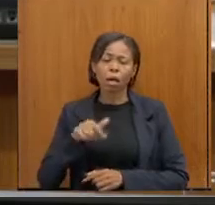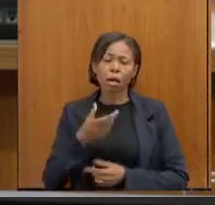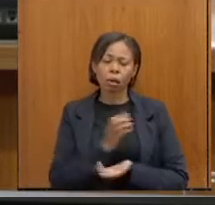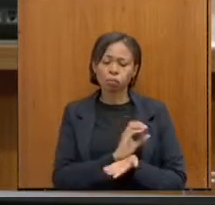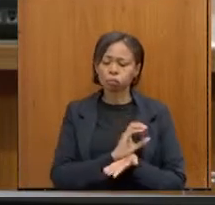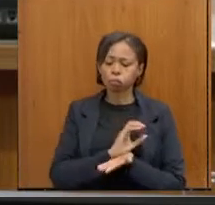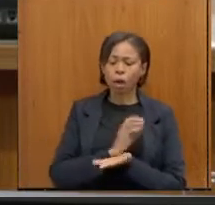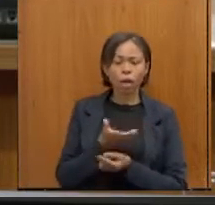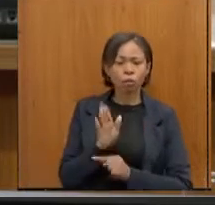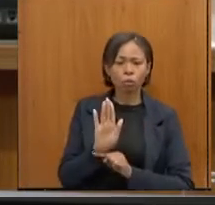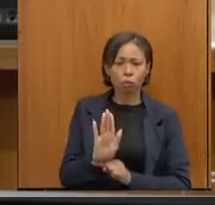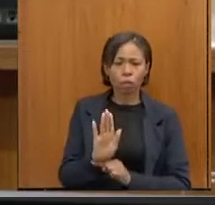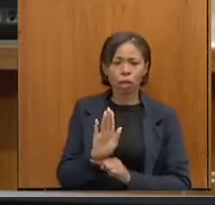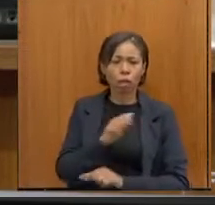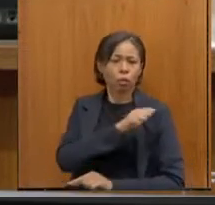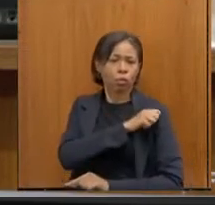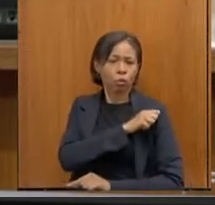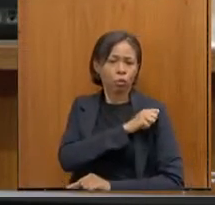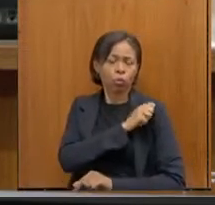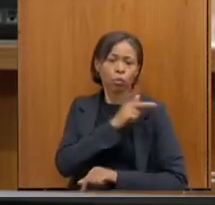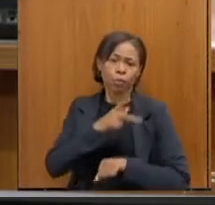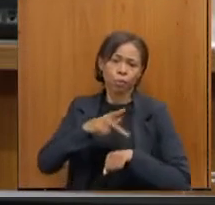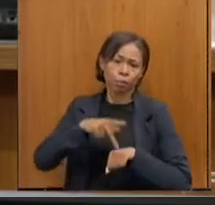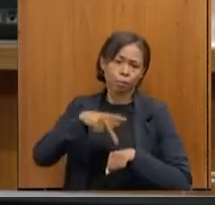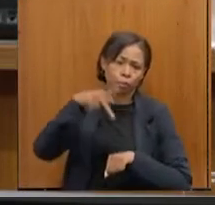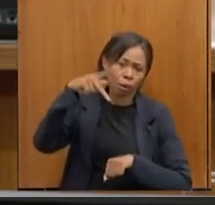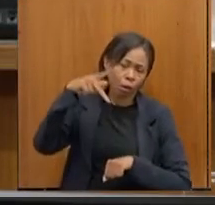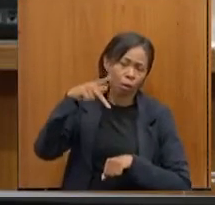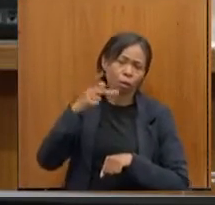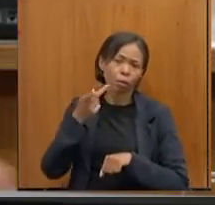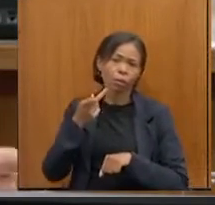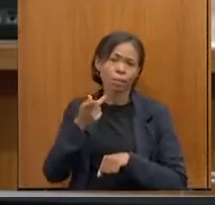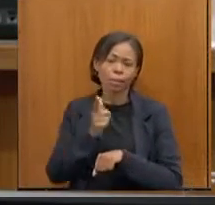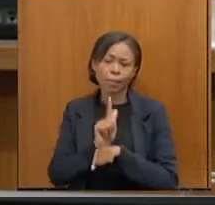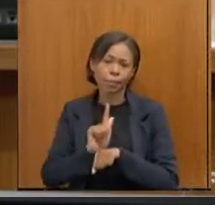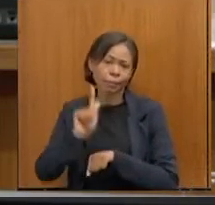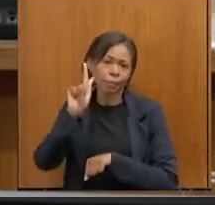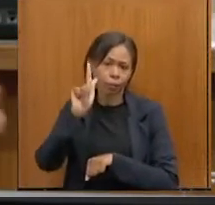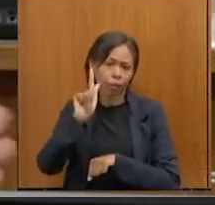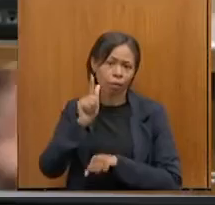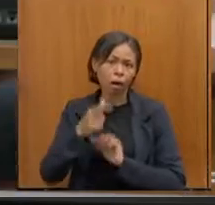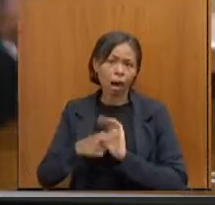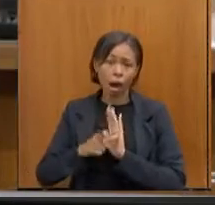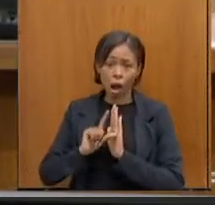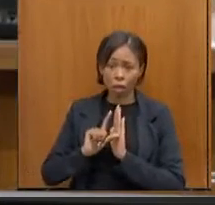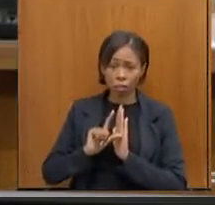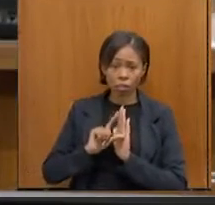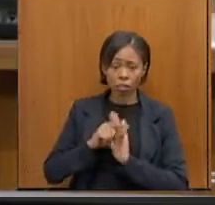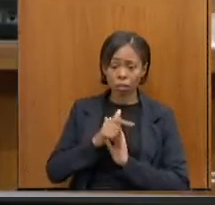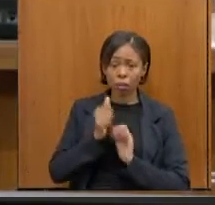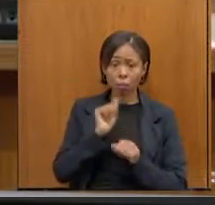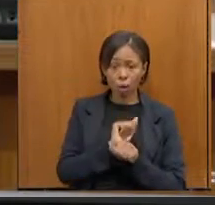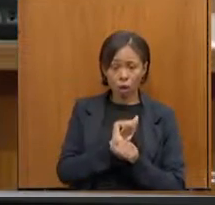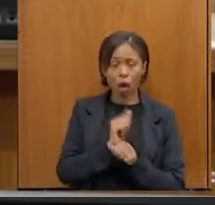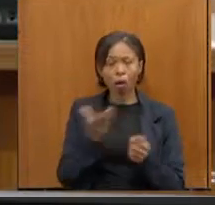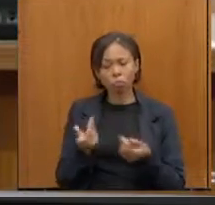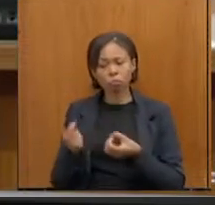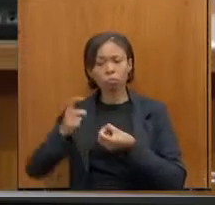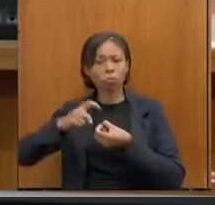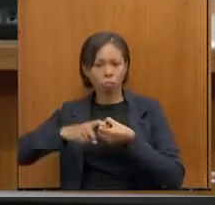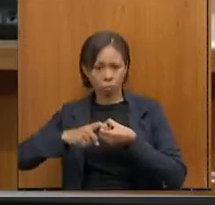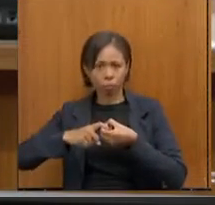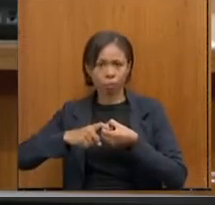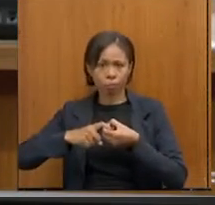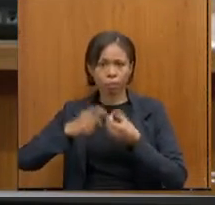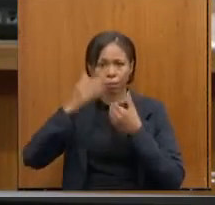de graduação e pós-graduação estava é um pouco é fora esse programa e nós conseguimos retomar Quero